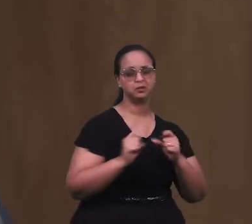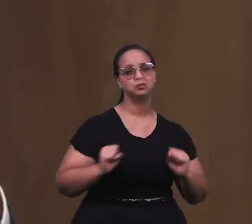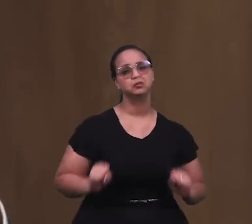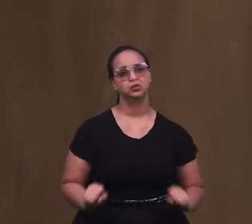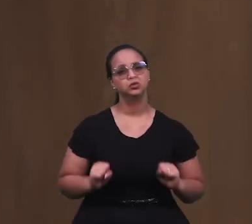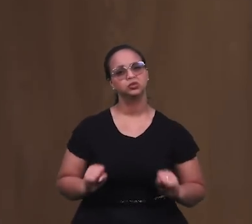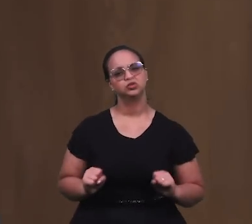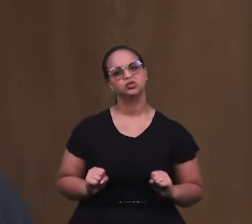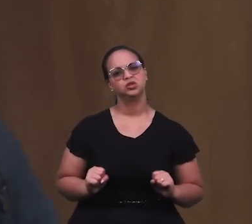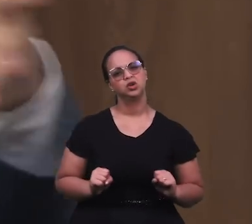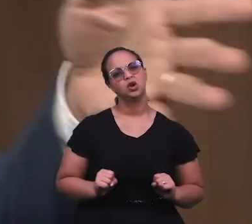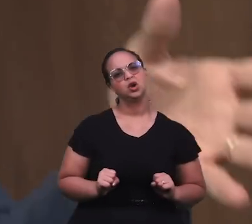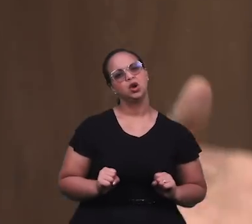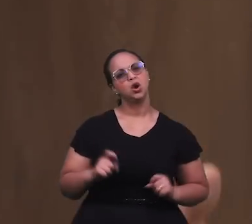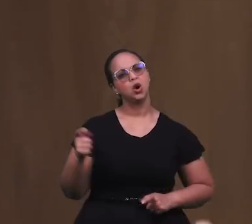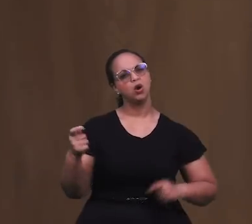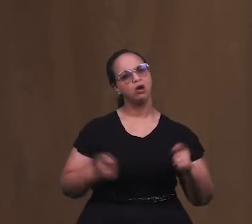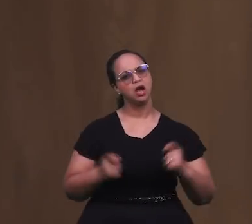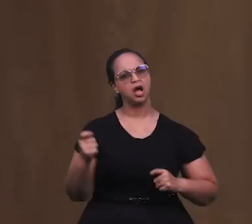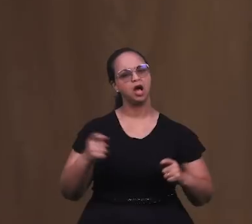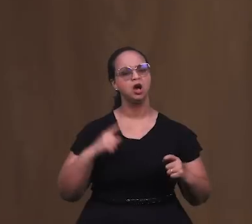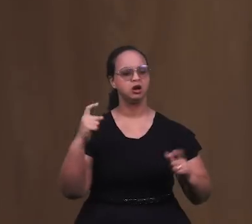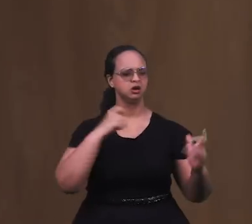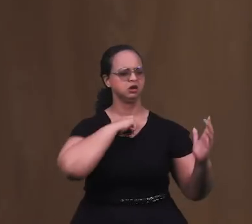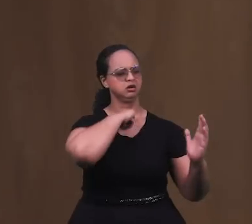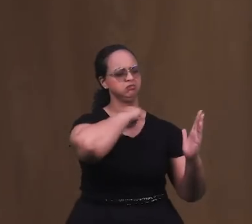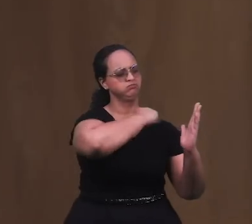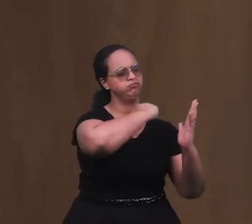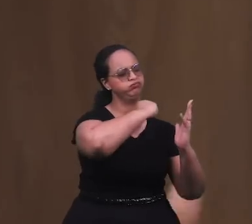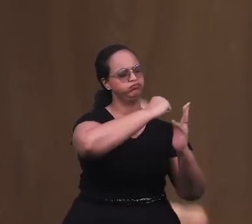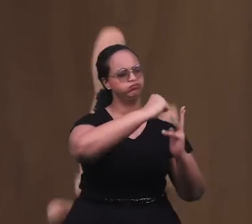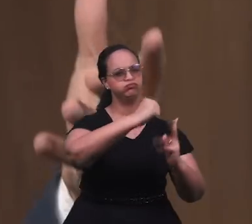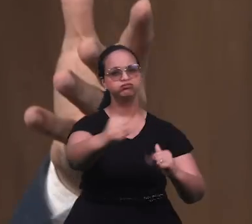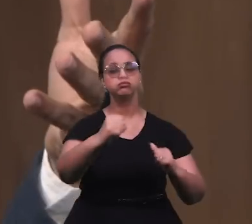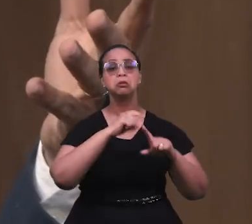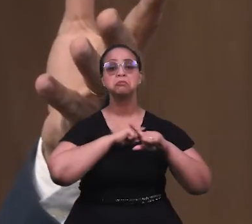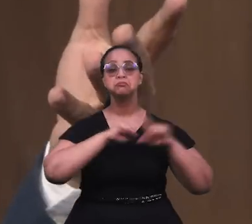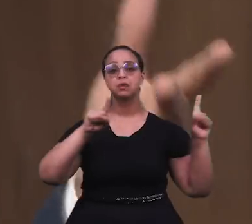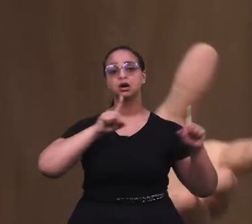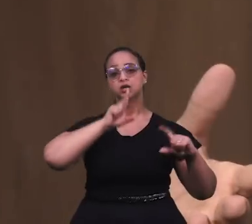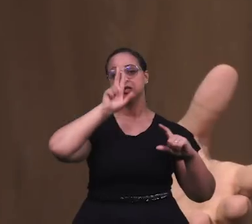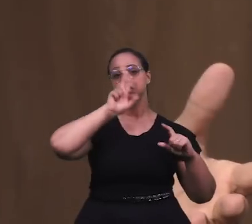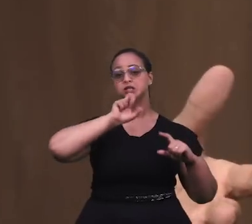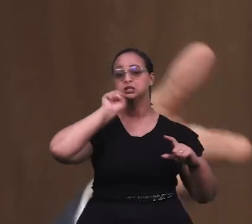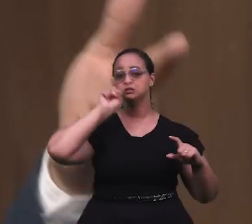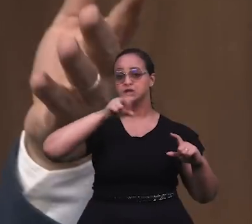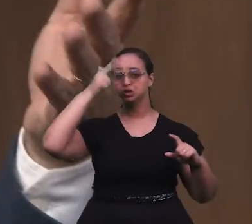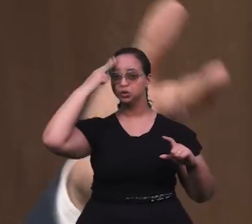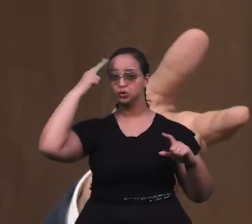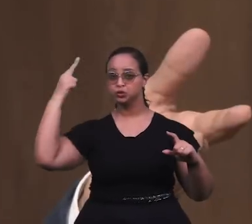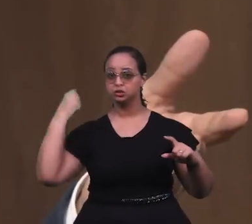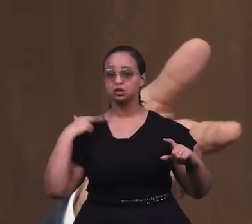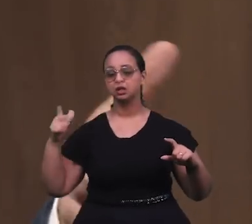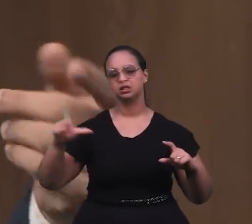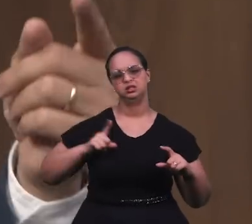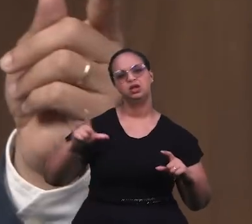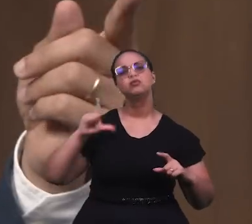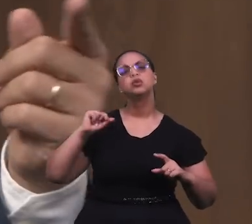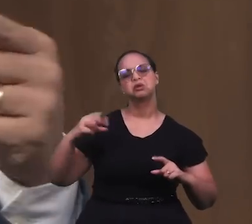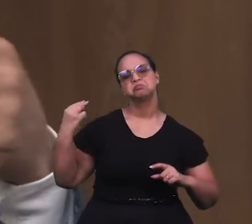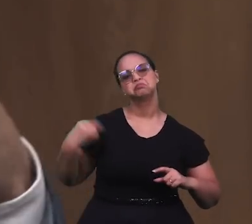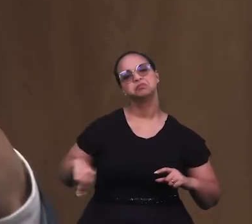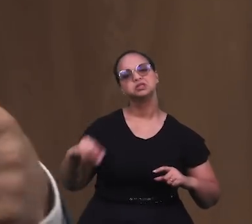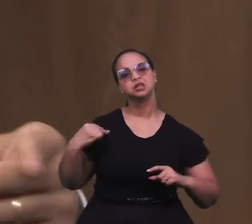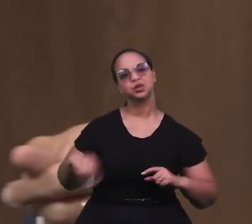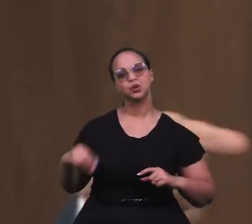como governador do Egito, todos estavam mortos. Mas ele exerceu ali a misericórdia. Por quê? Nós não